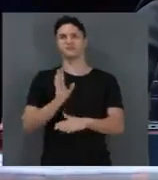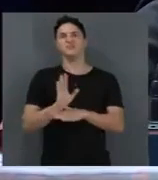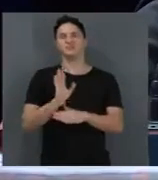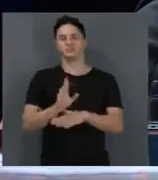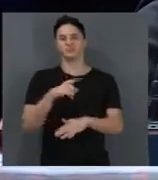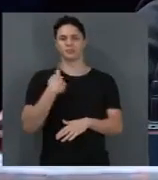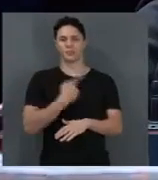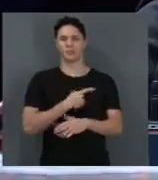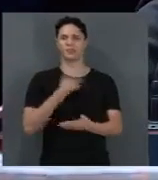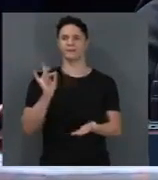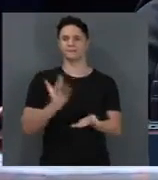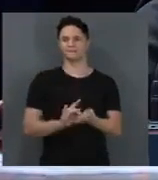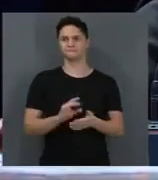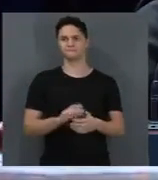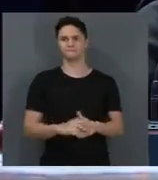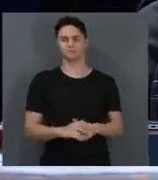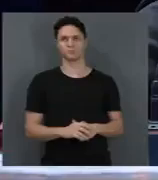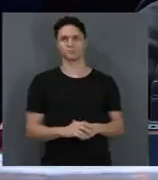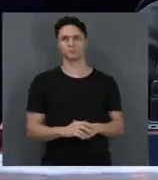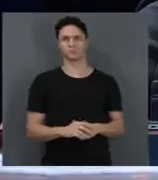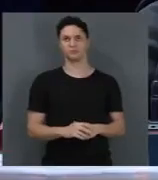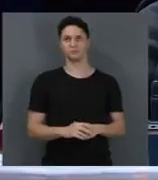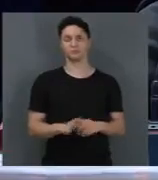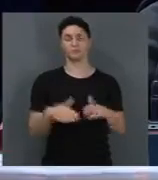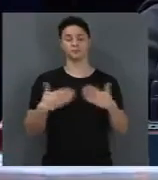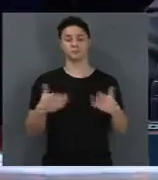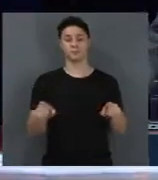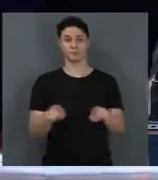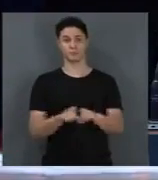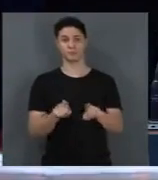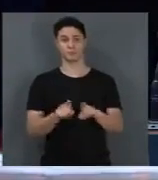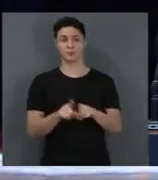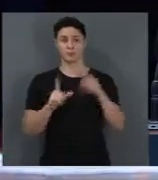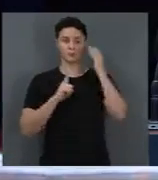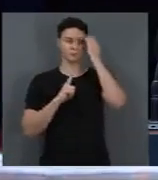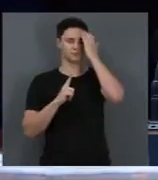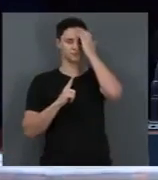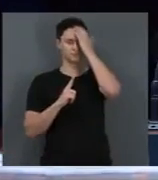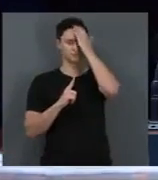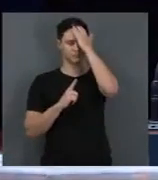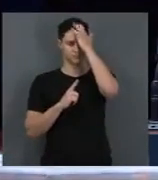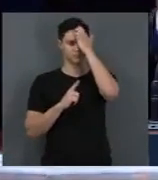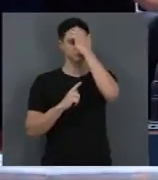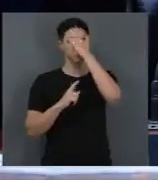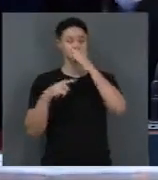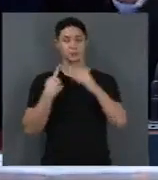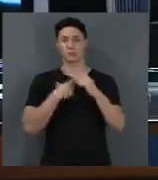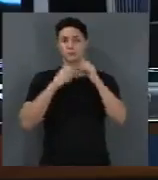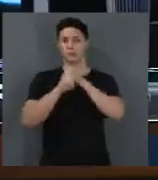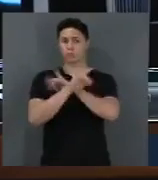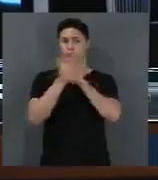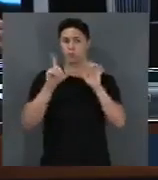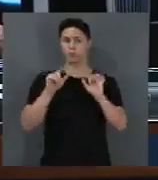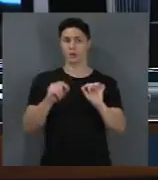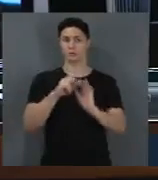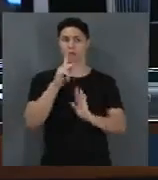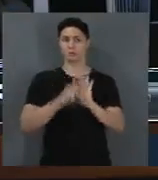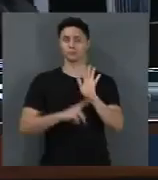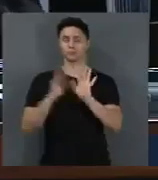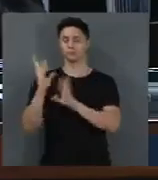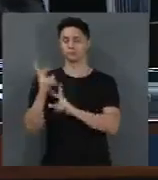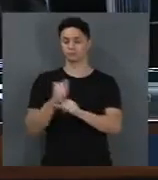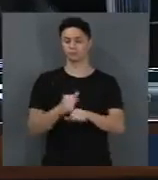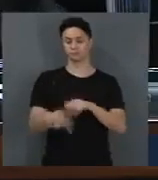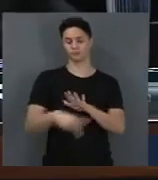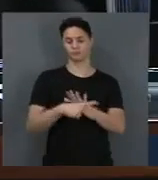a colaboração. Ficou ali também explicitado que esses projetos de recuperação do Rio